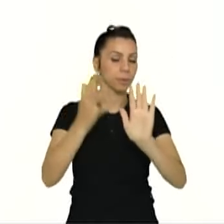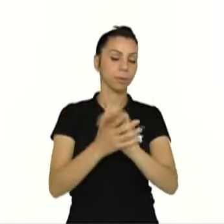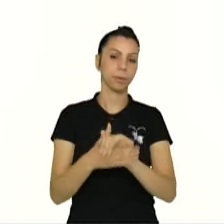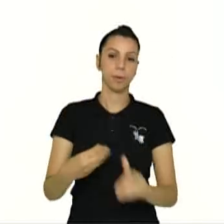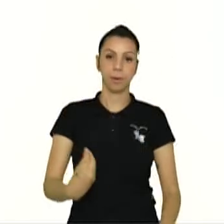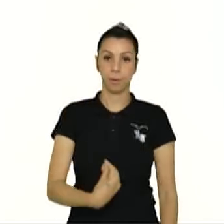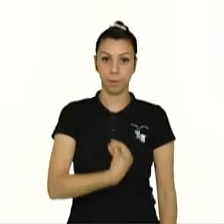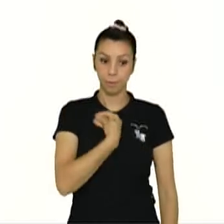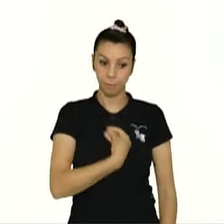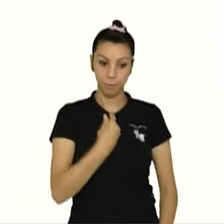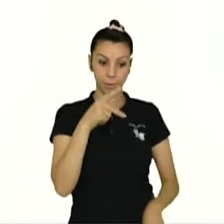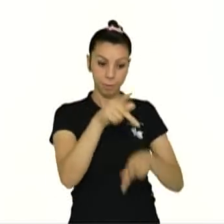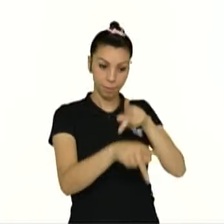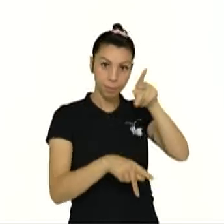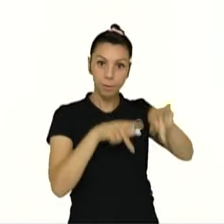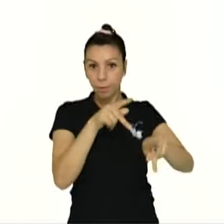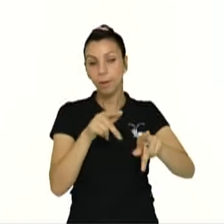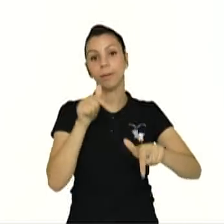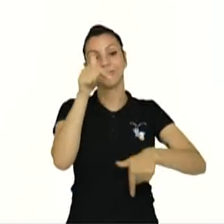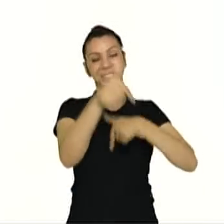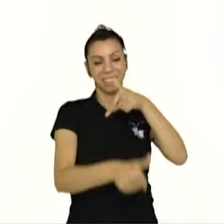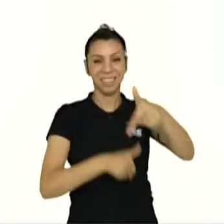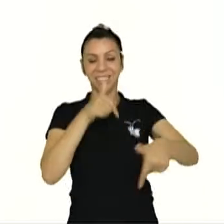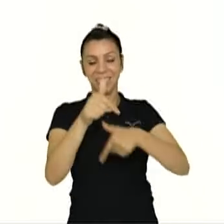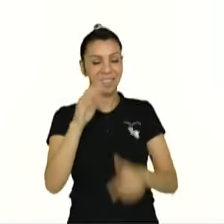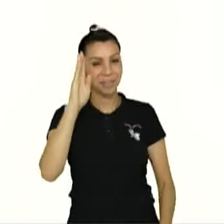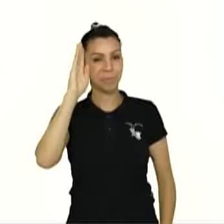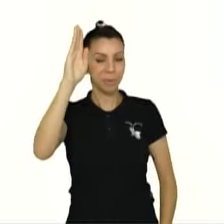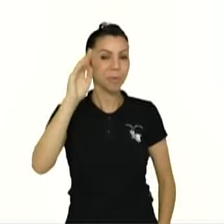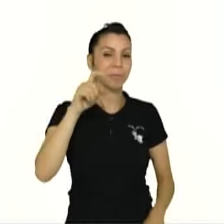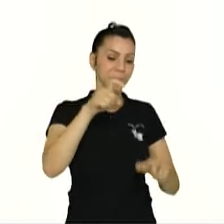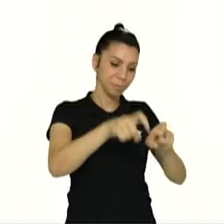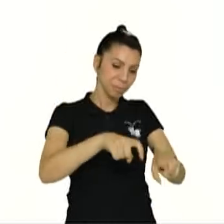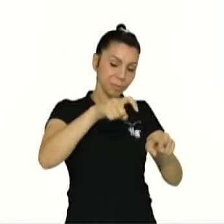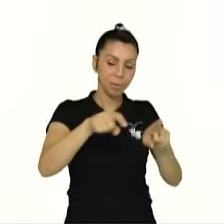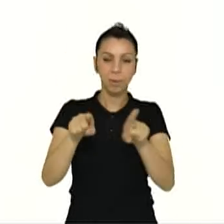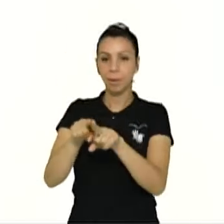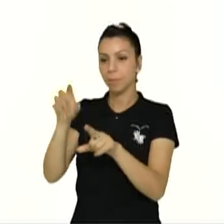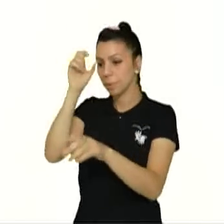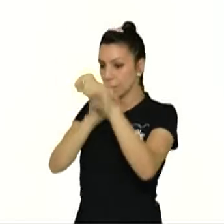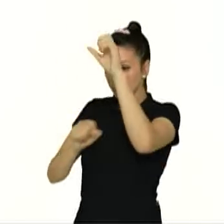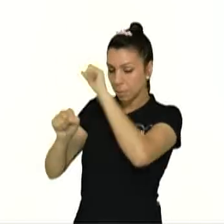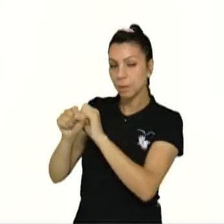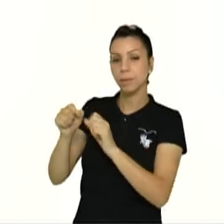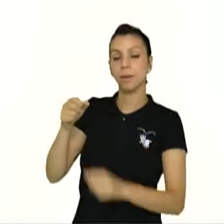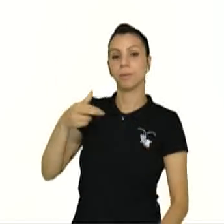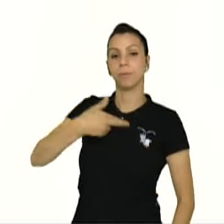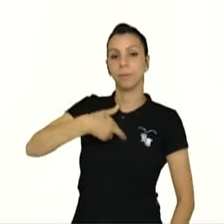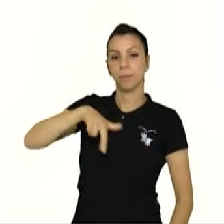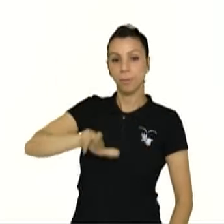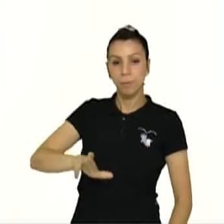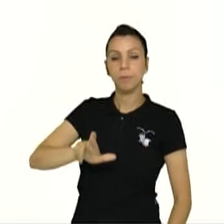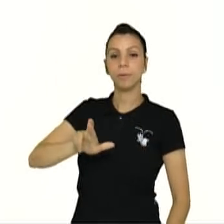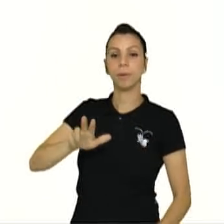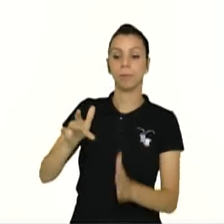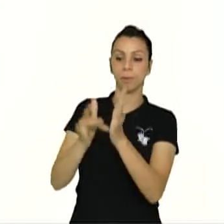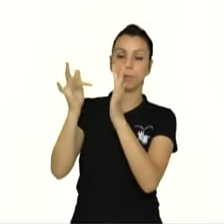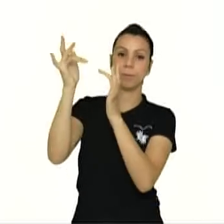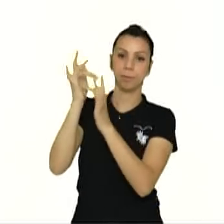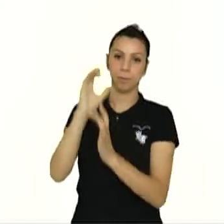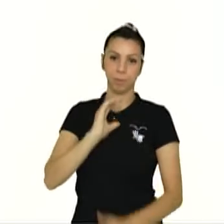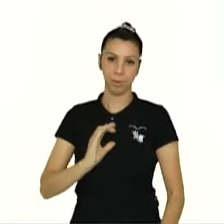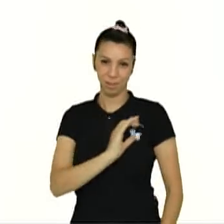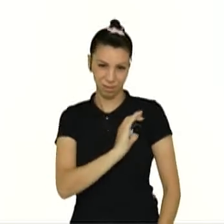vida desses povos era de trabalho, principalmente na agricultura, e de aprendizado da fé cristã, que era aquilo que a gente já estava conversando, a